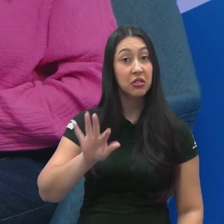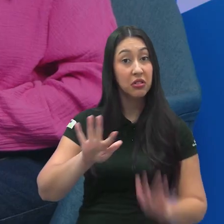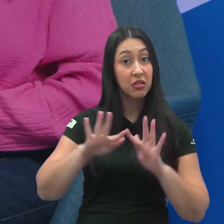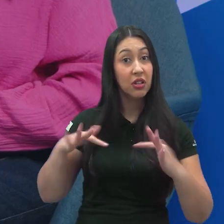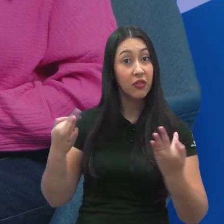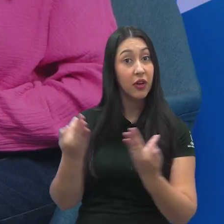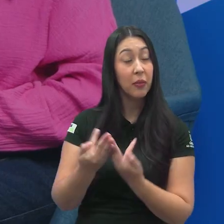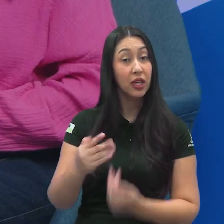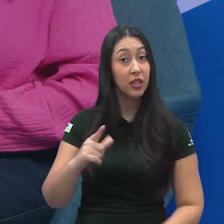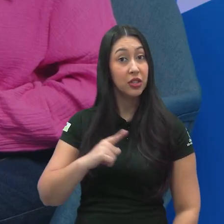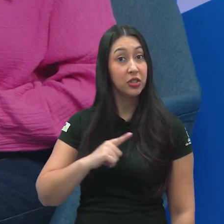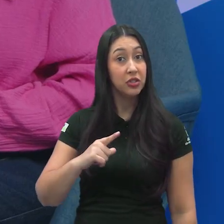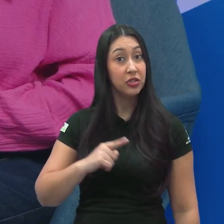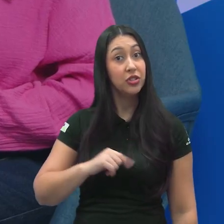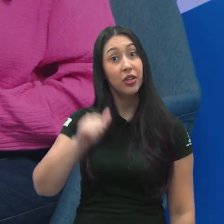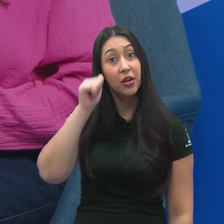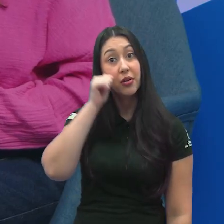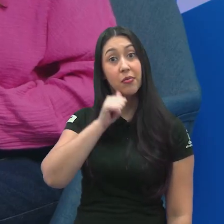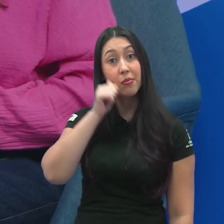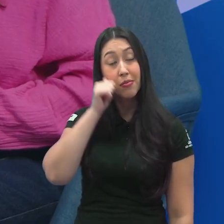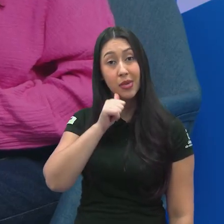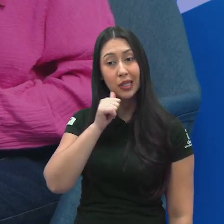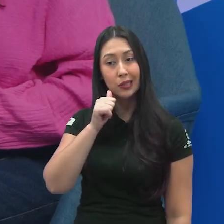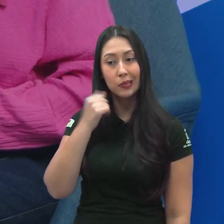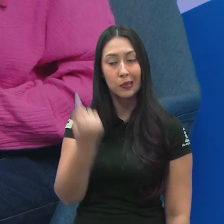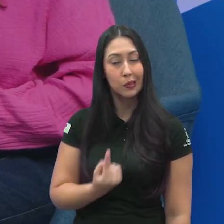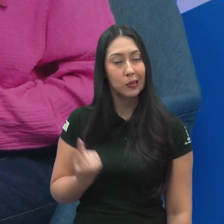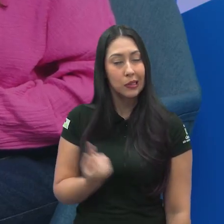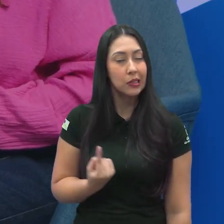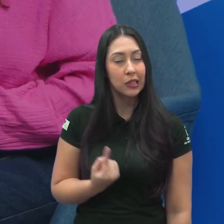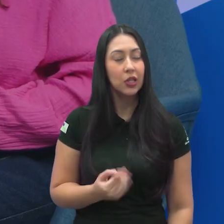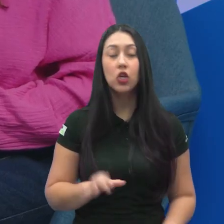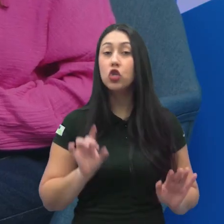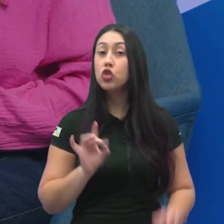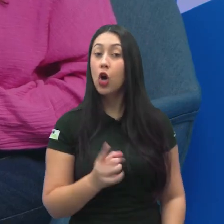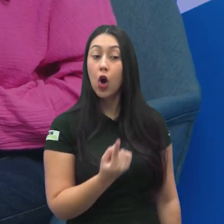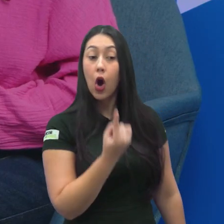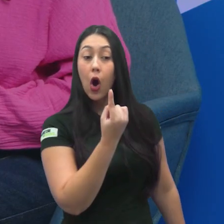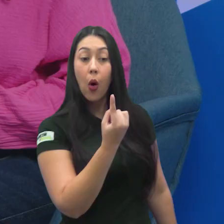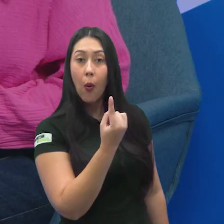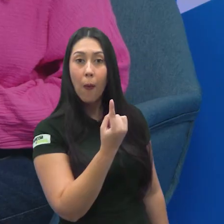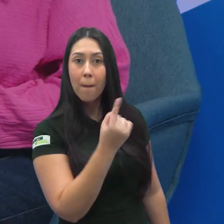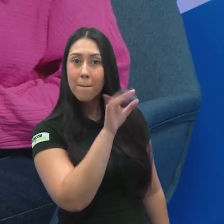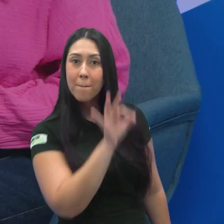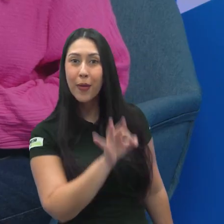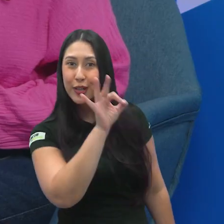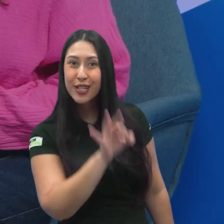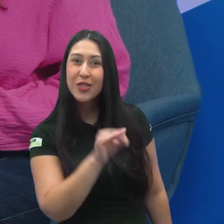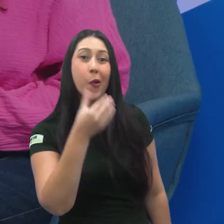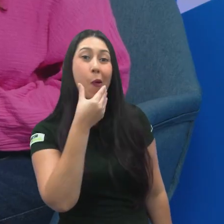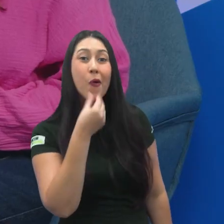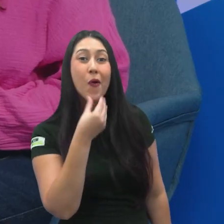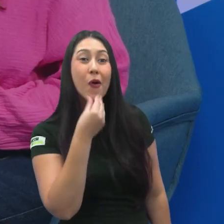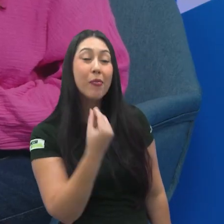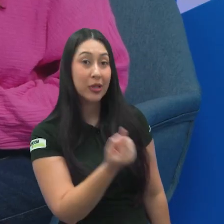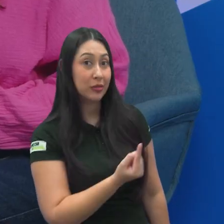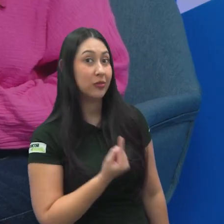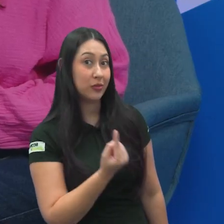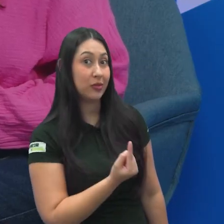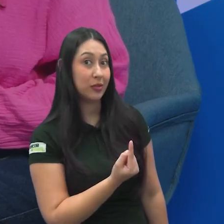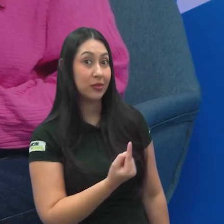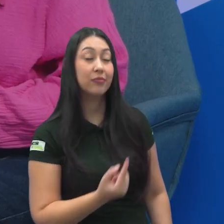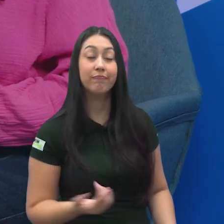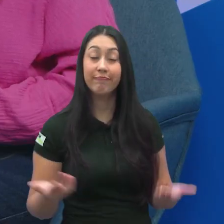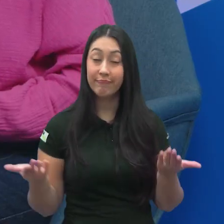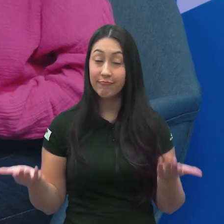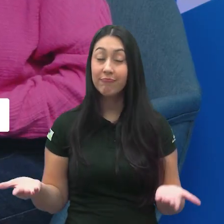famílias brasileiras eram chefiadas por mães solteiras e somente 1,5% das famílias comandadas por homens.